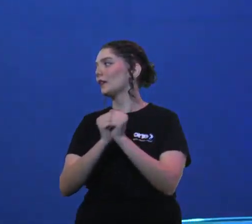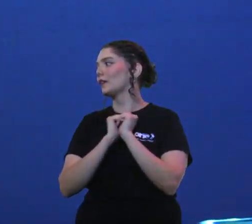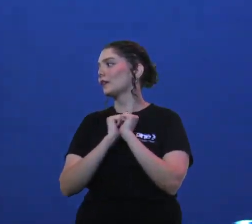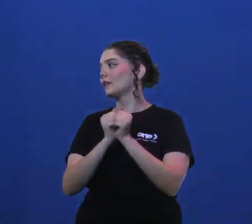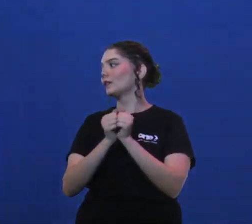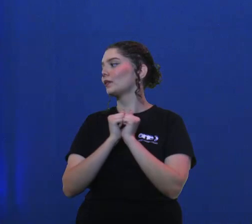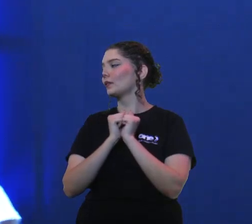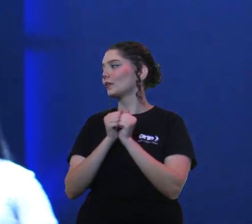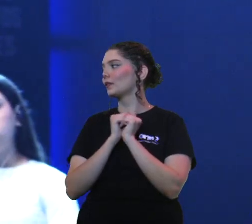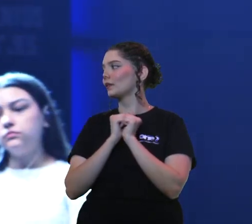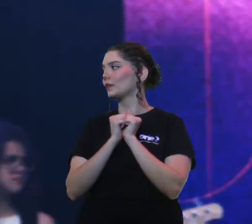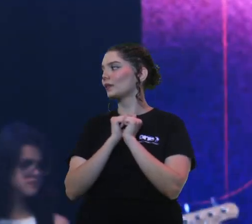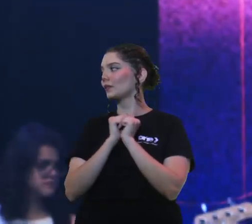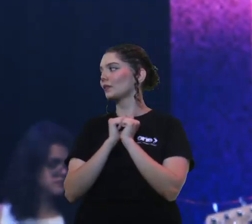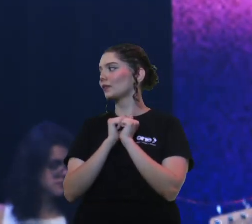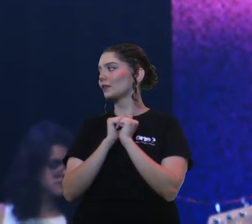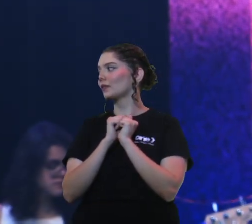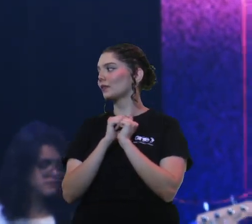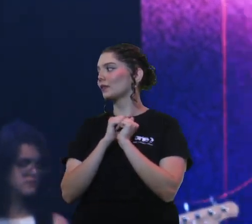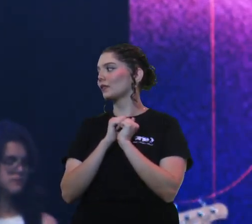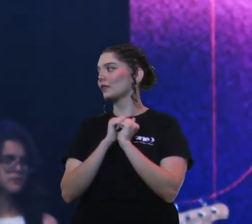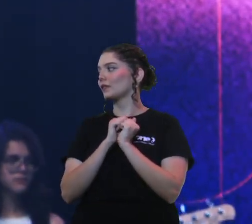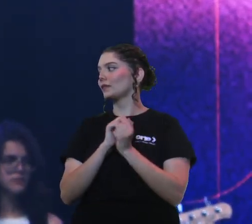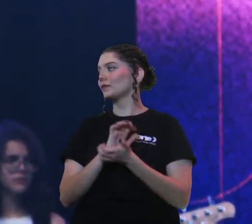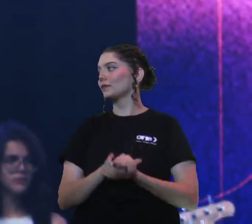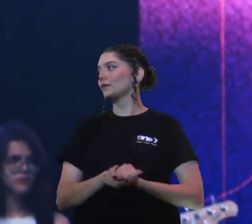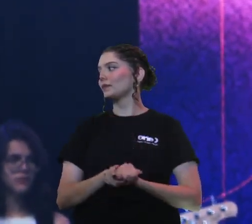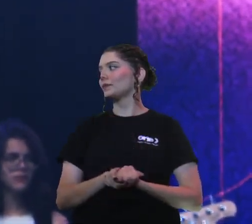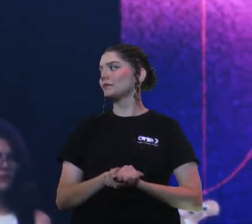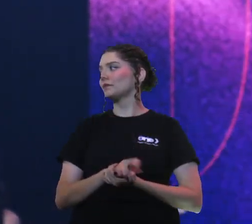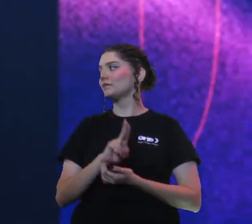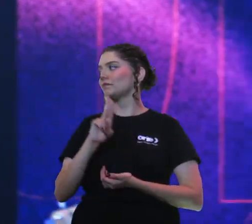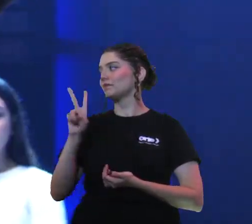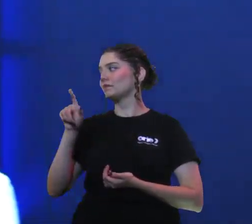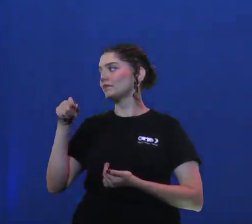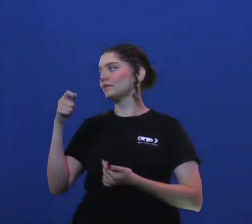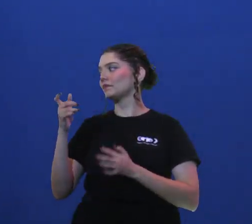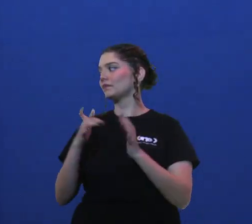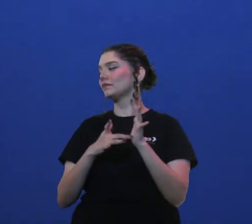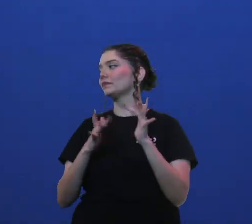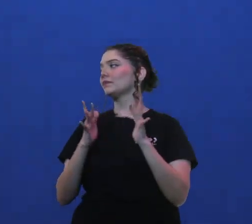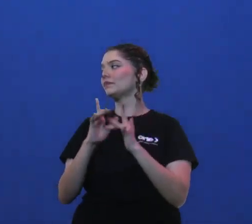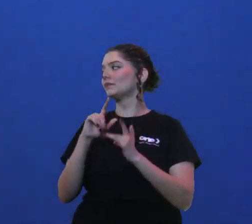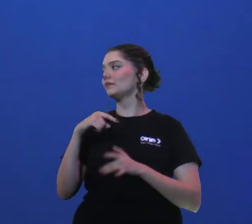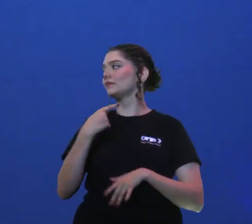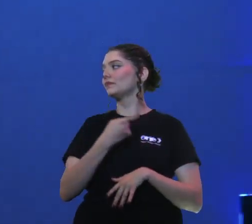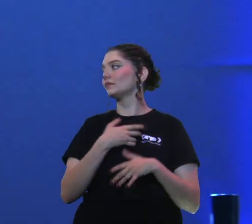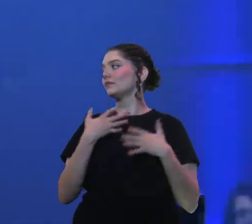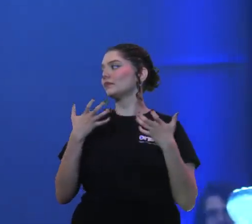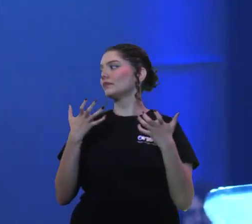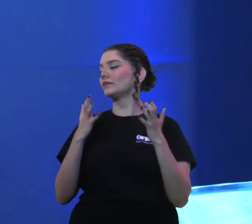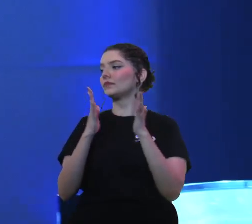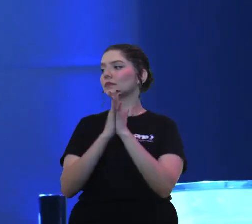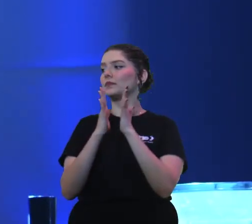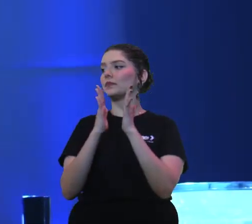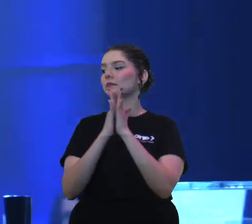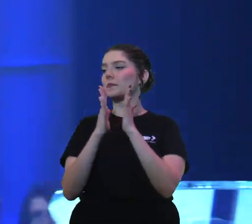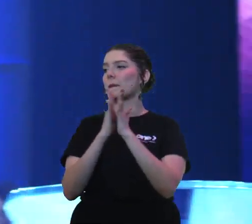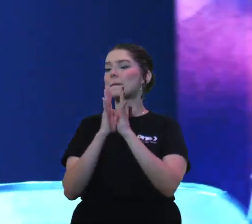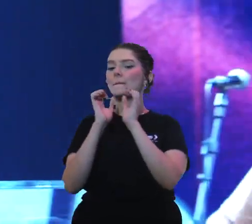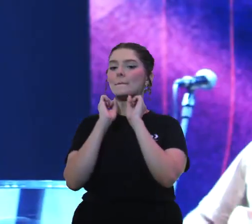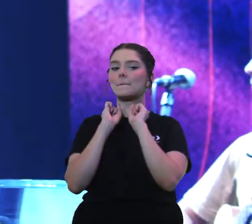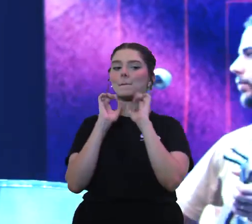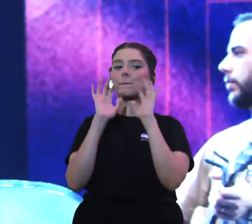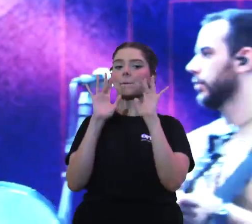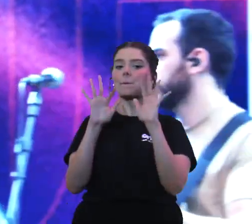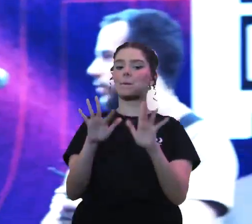ali em cima, gente aqui atrás também. Pode vir para cá. Em nome de Jesus, a gente quer só orar junto com você nesse lugar, abençoar a tua